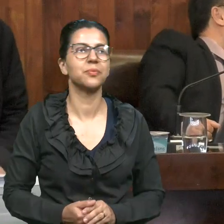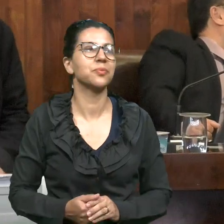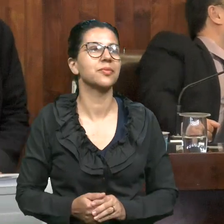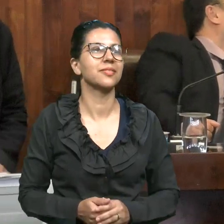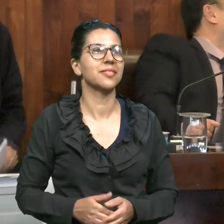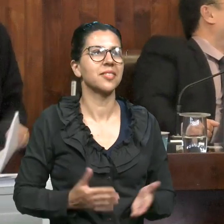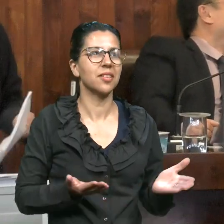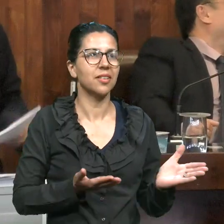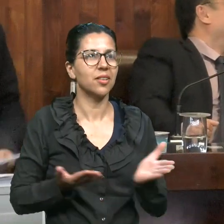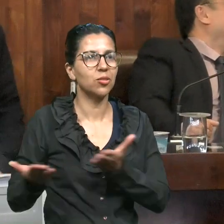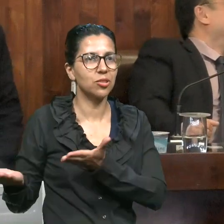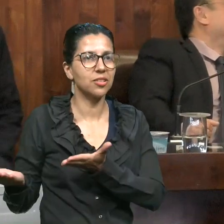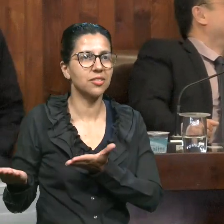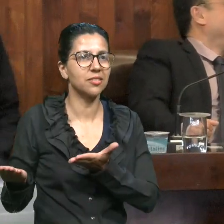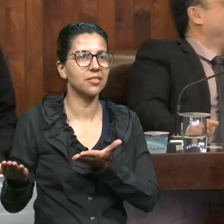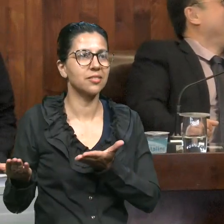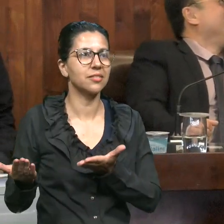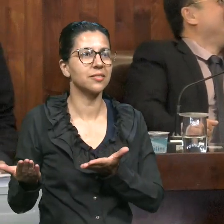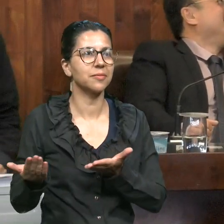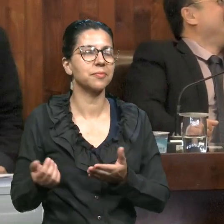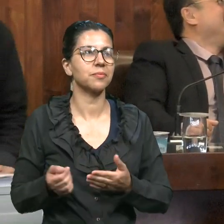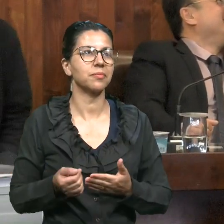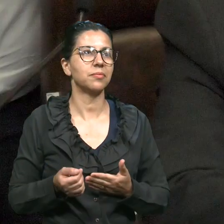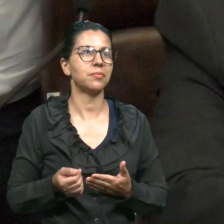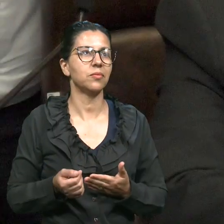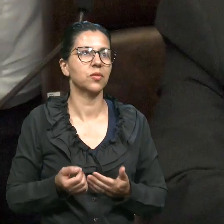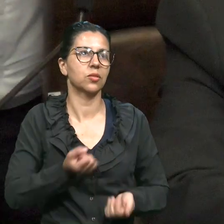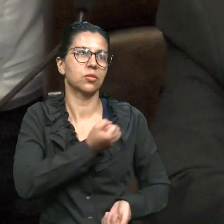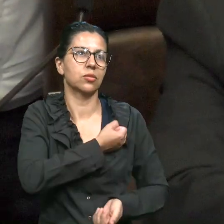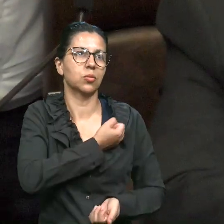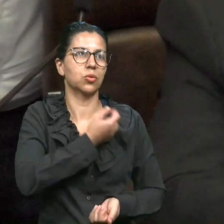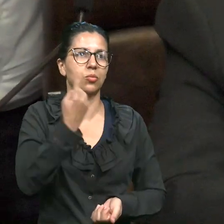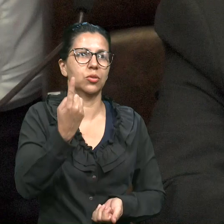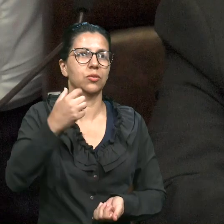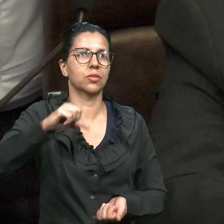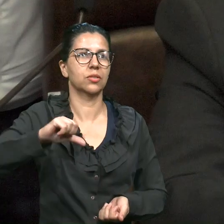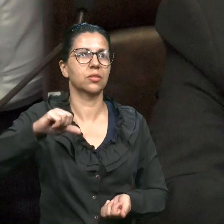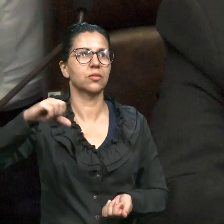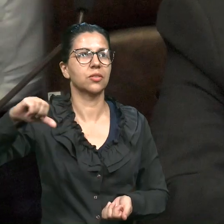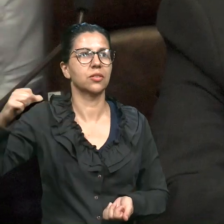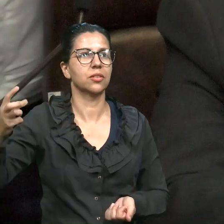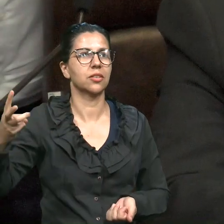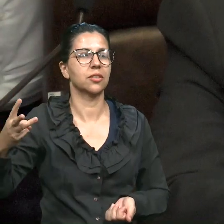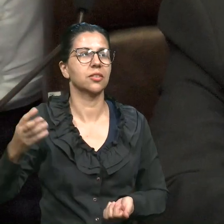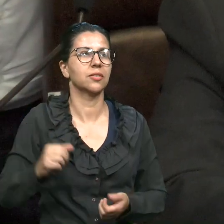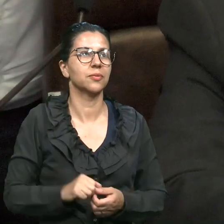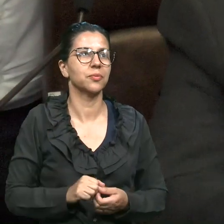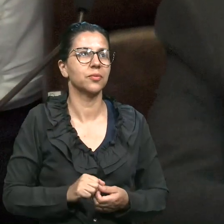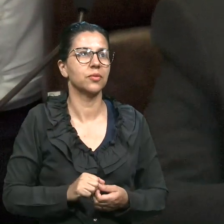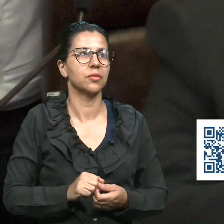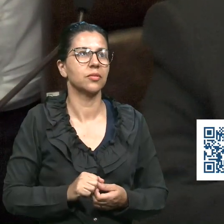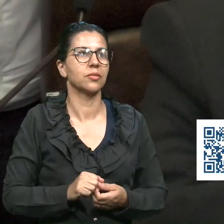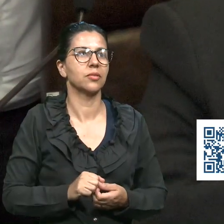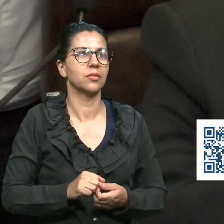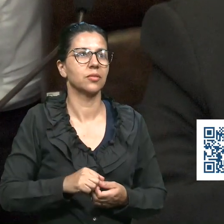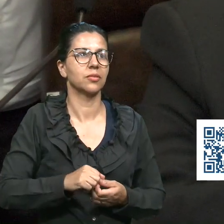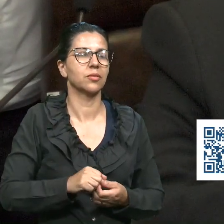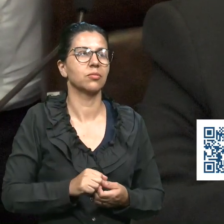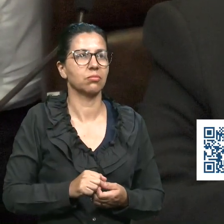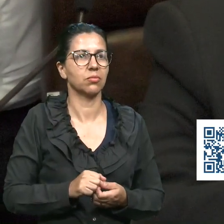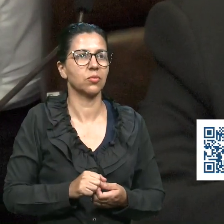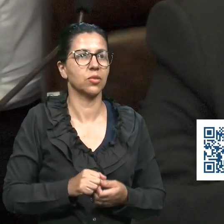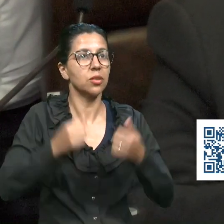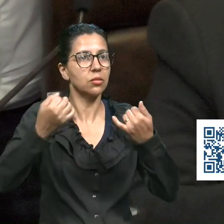Passemos agora às indicações. As indicações de número 1893/2023 e